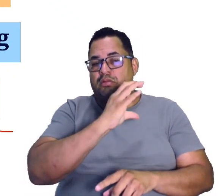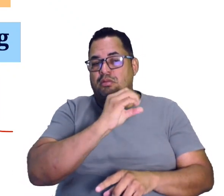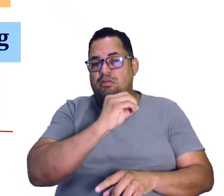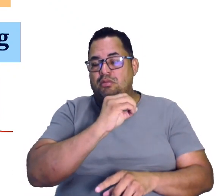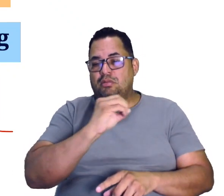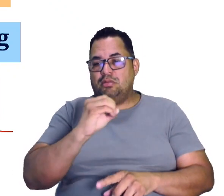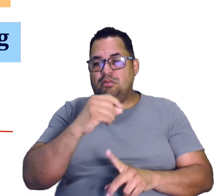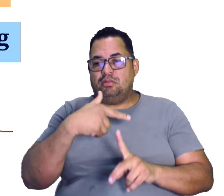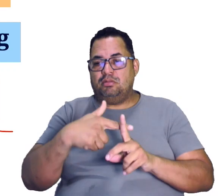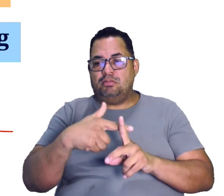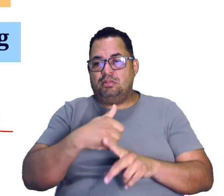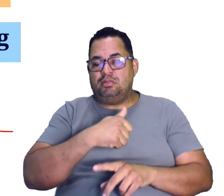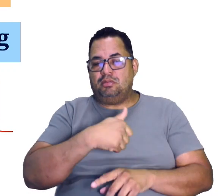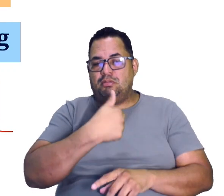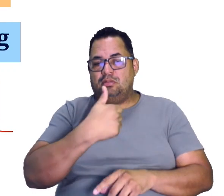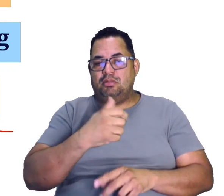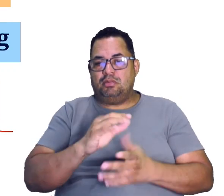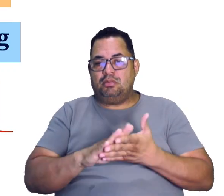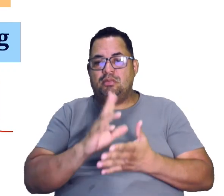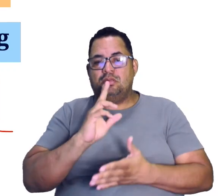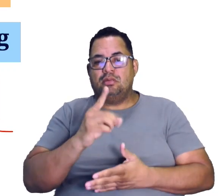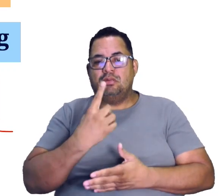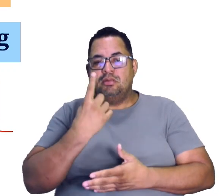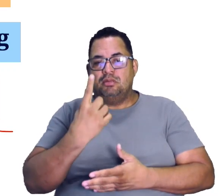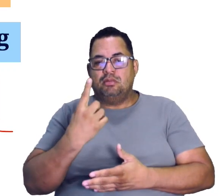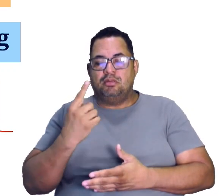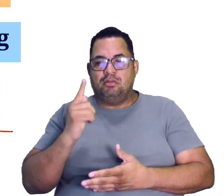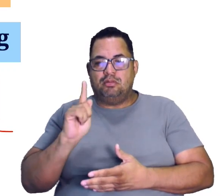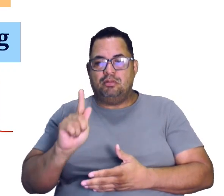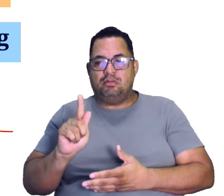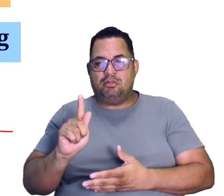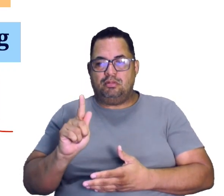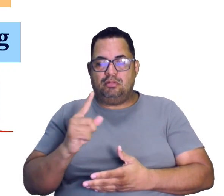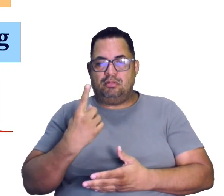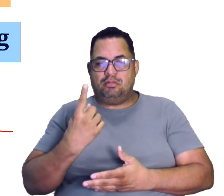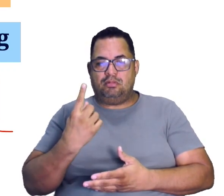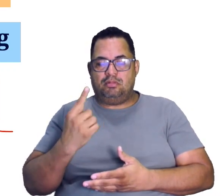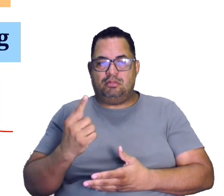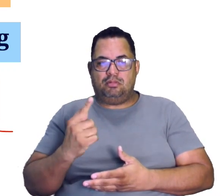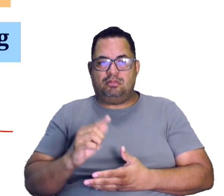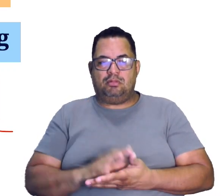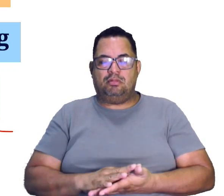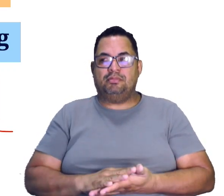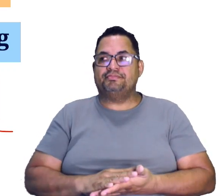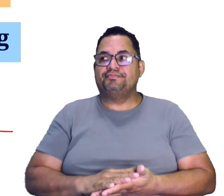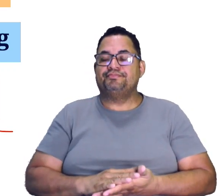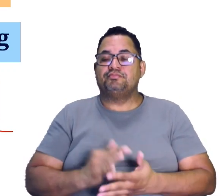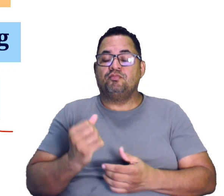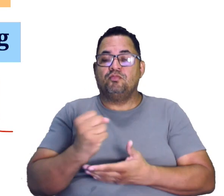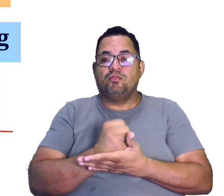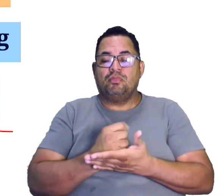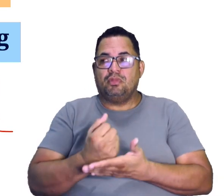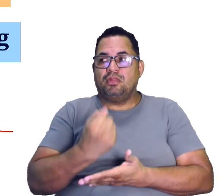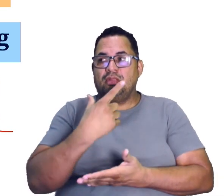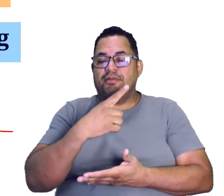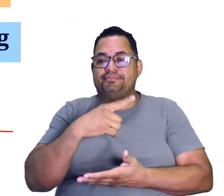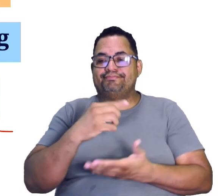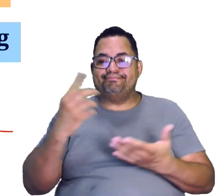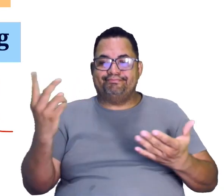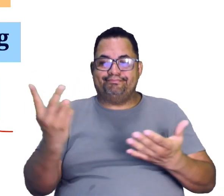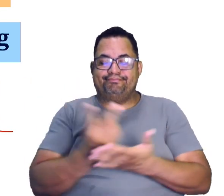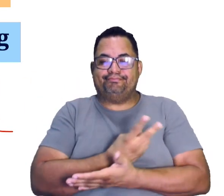1.000 miligramas, que equivalem a exatamente 1 grama. Então, na farmácia, a gente vê muito essa